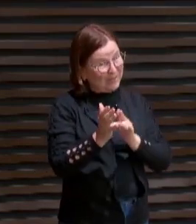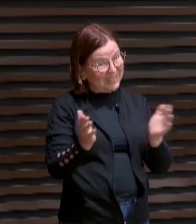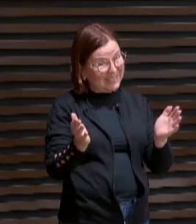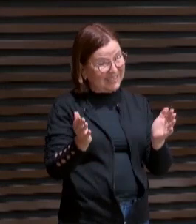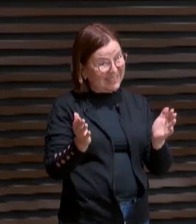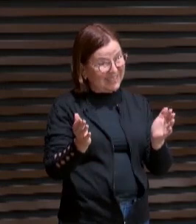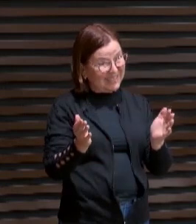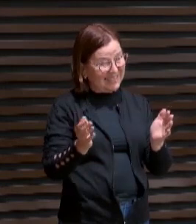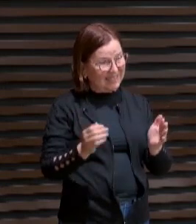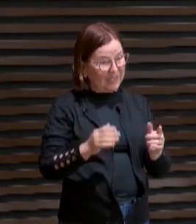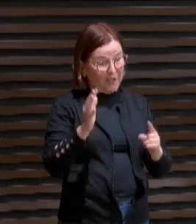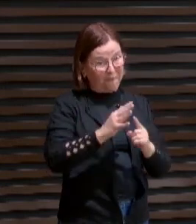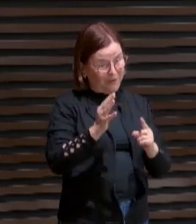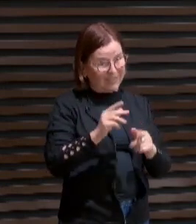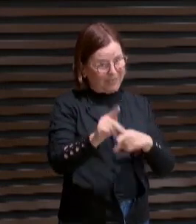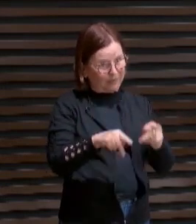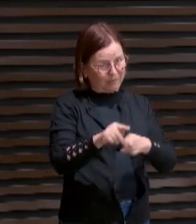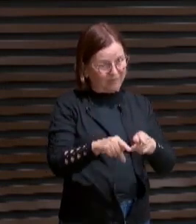a Barrabás.